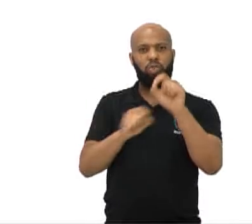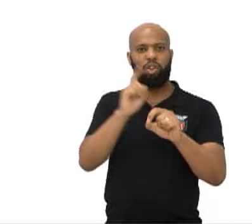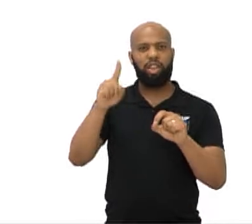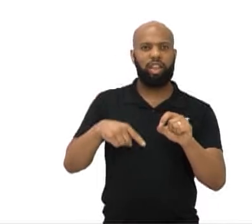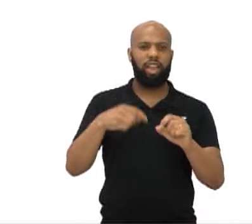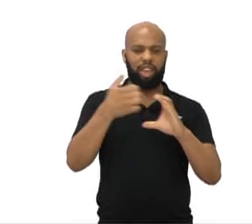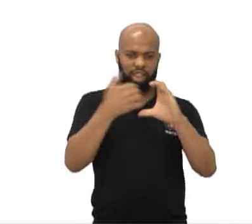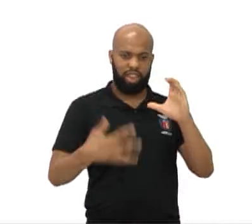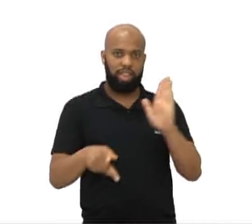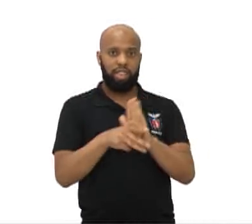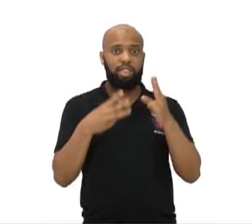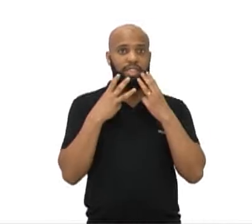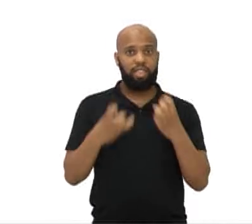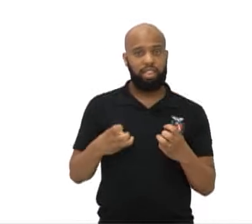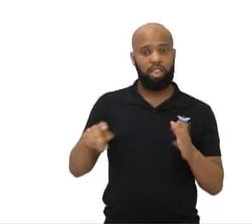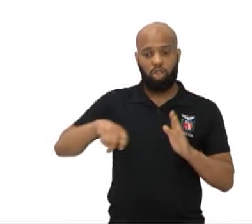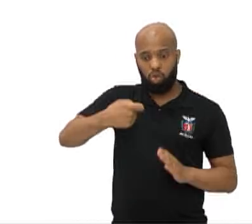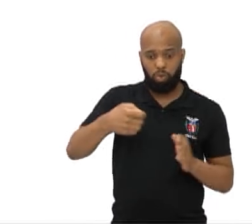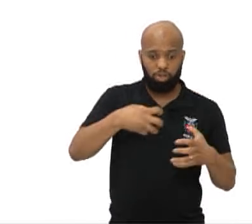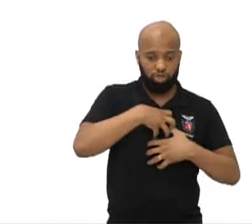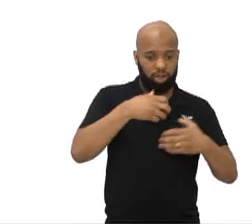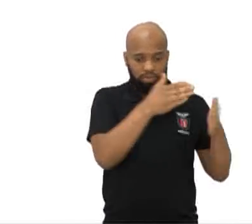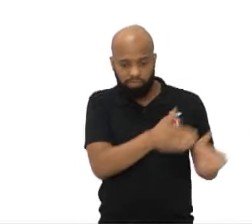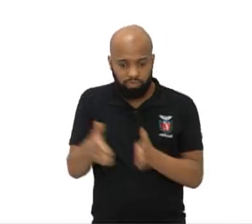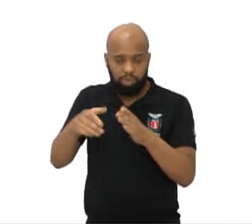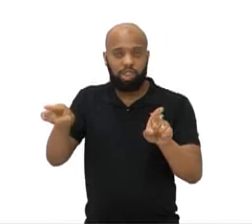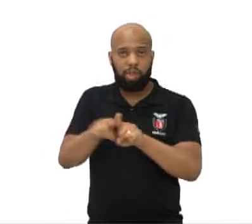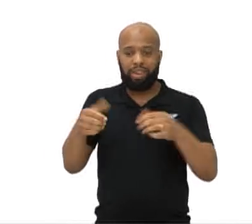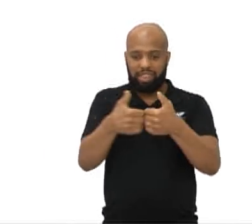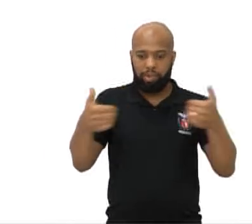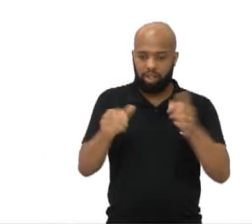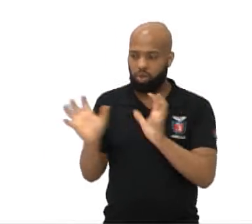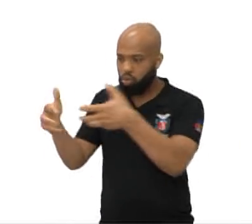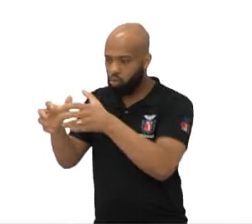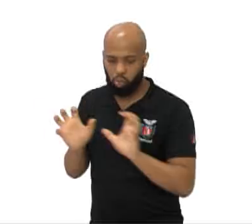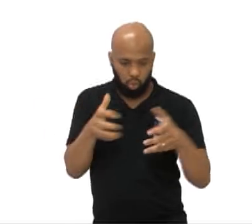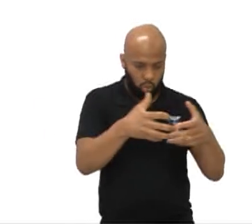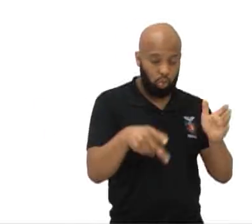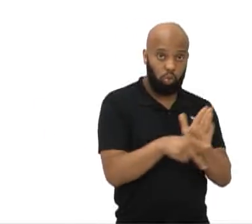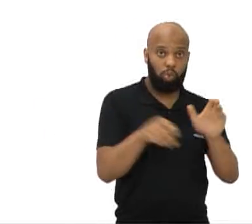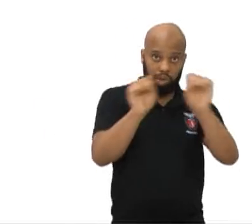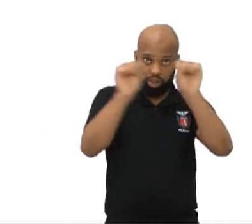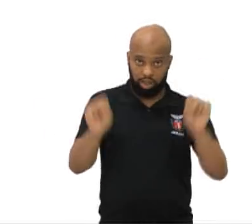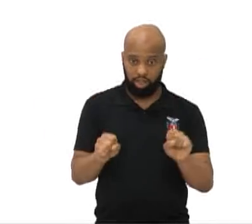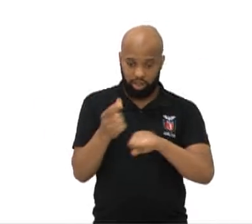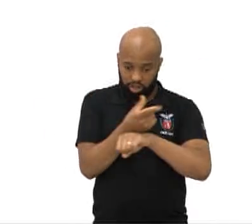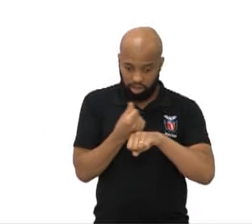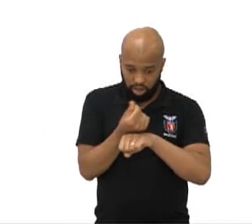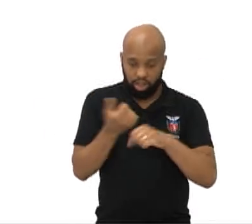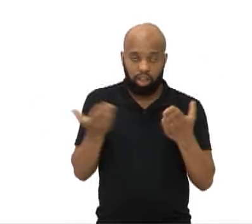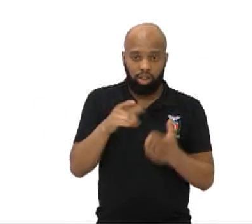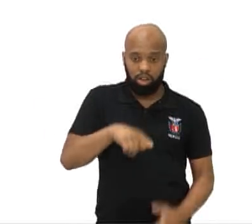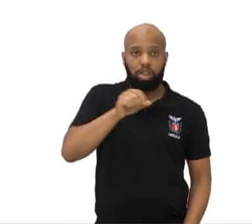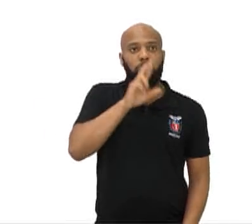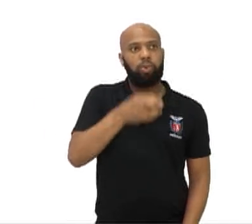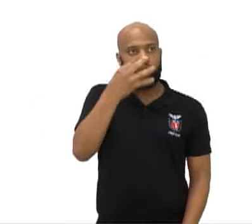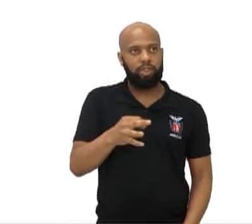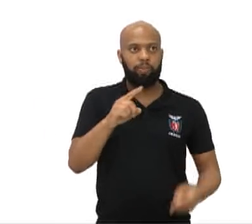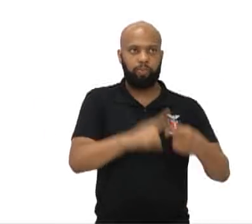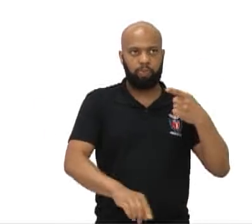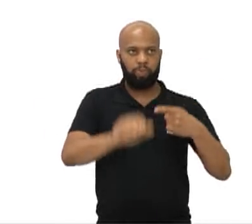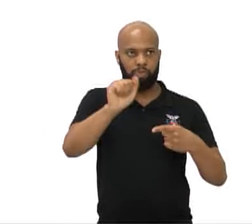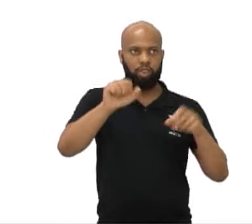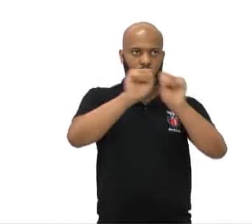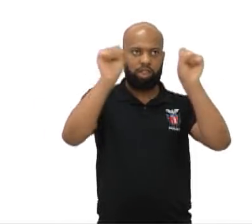sobre as relações de produção e da divisão social em classes no sistema capitalista, assinale o que for correto. Letra